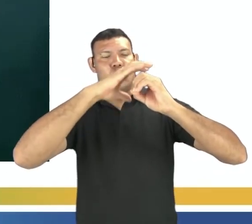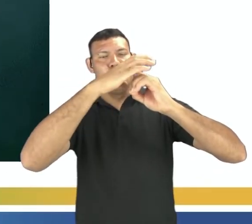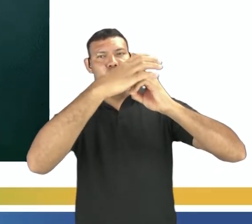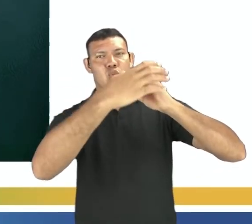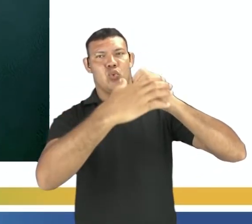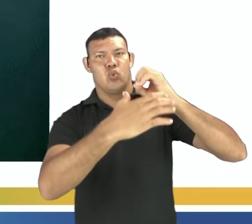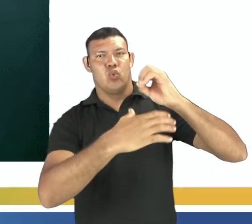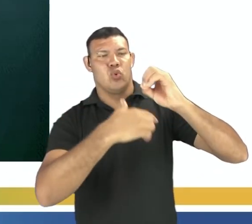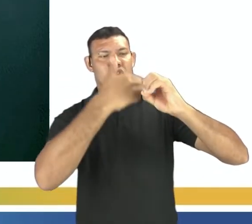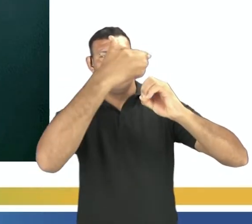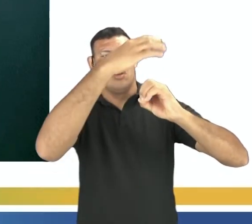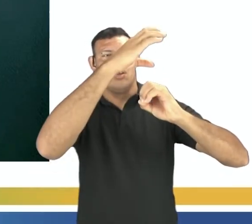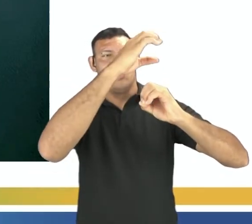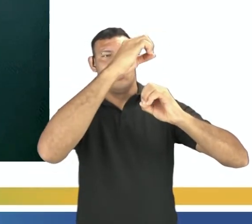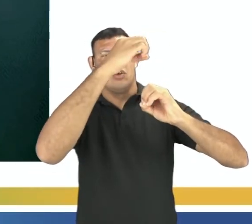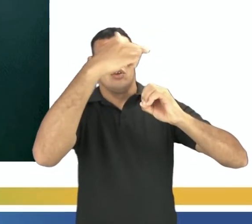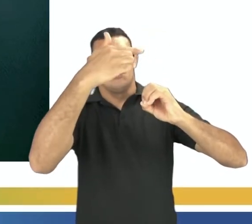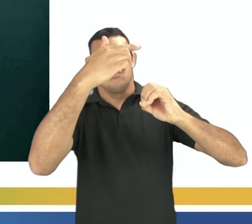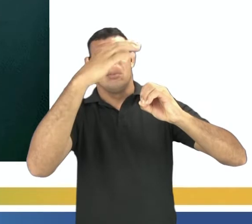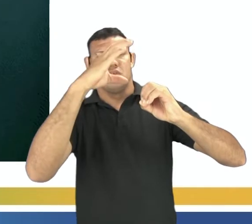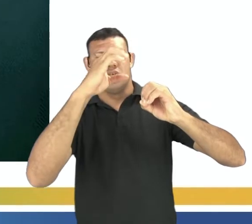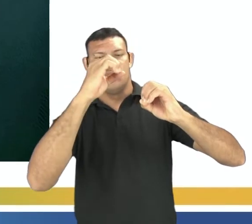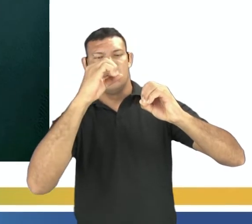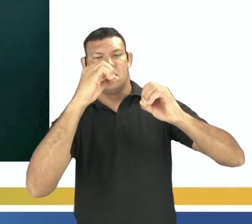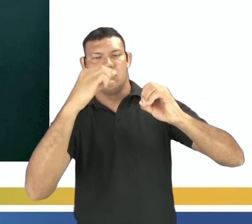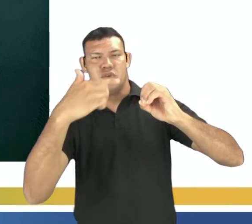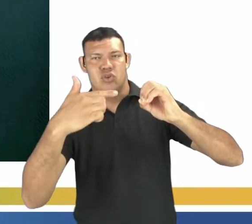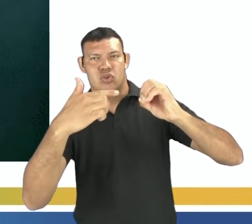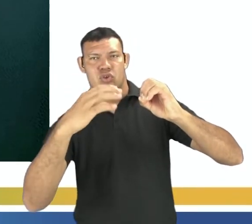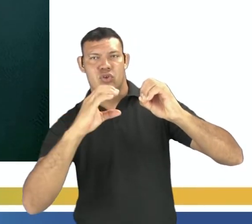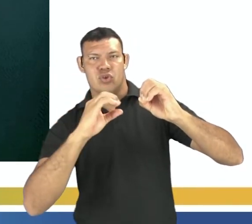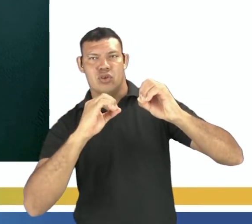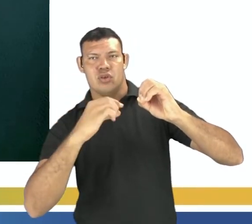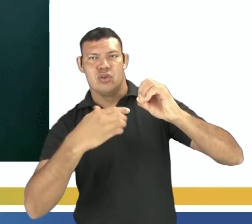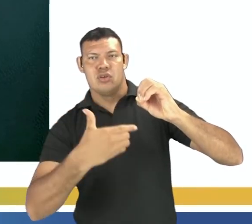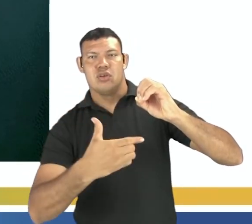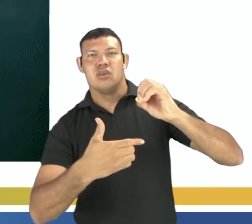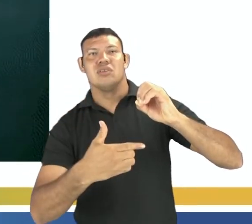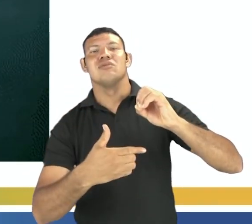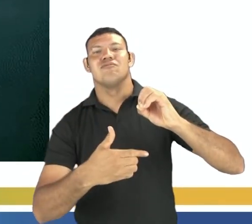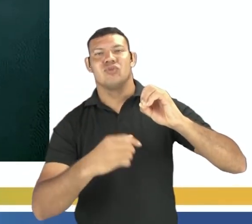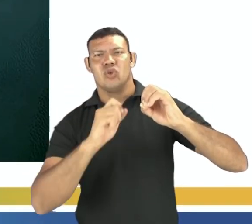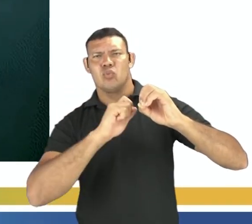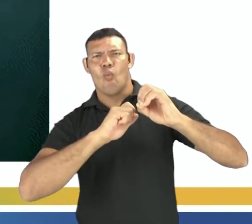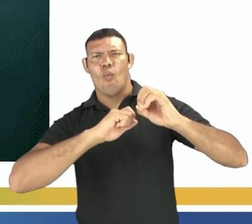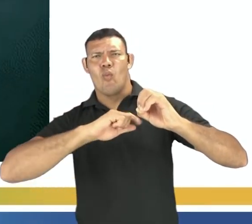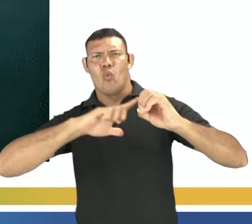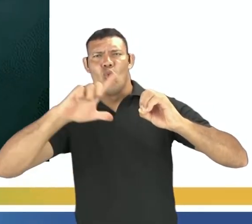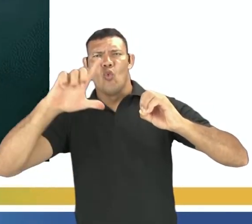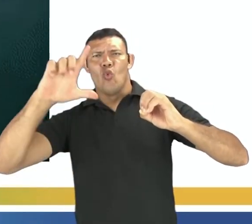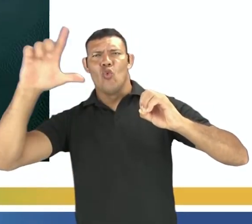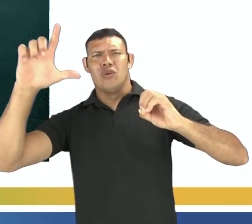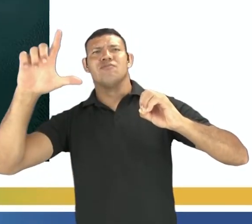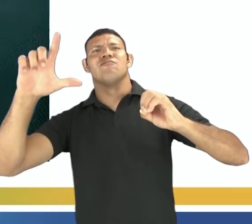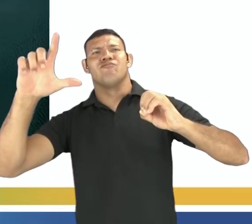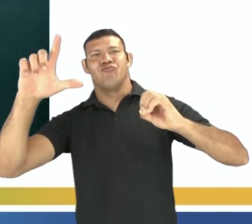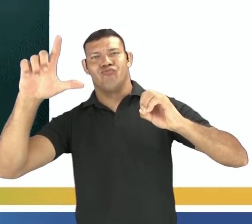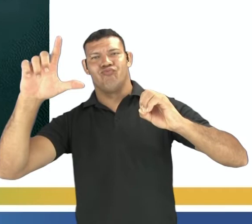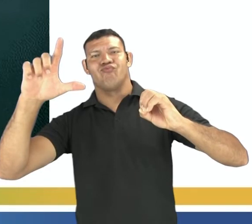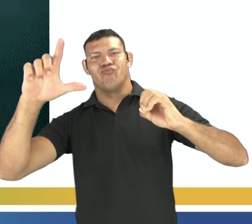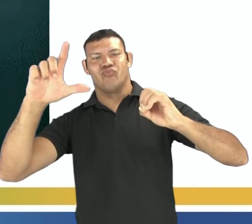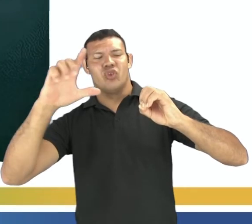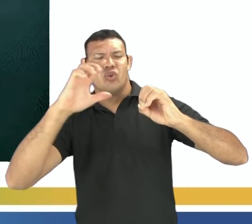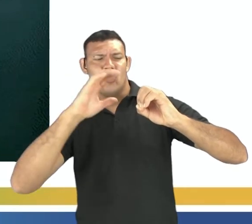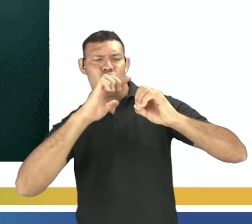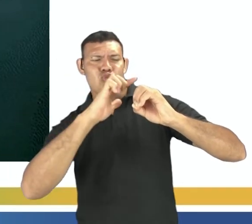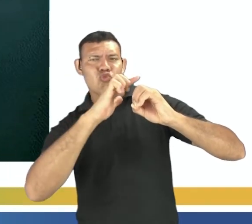humana. Aumentando essa concentração do dióxido de carbono, nós vamos ter o quê? Então,